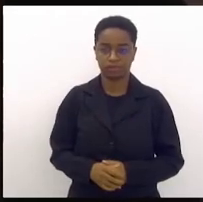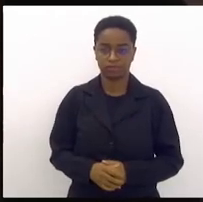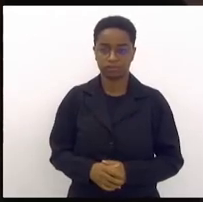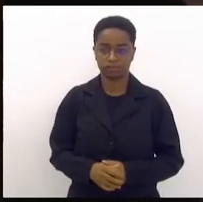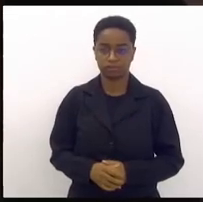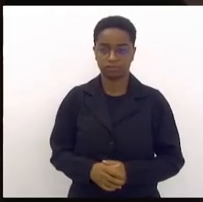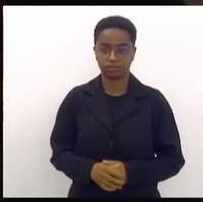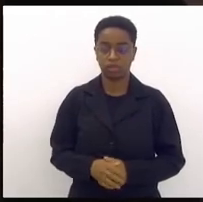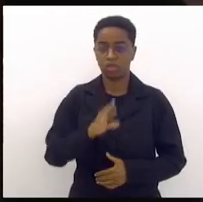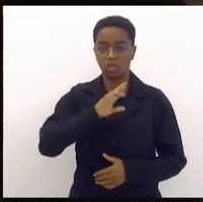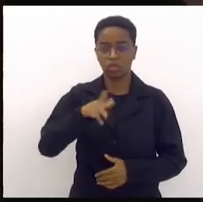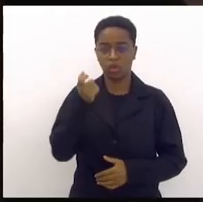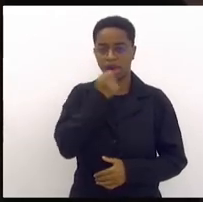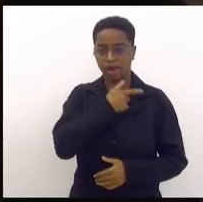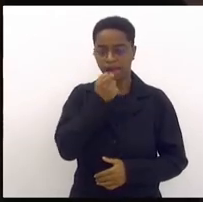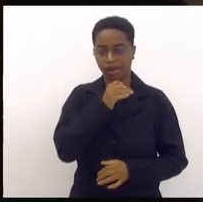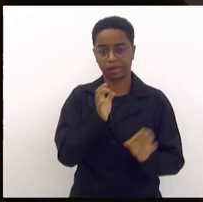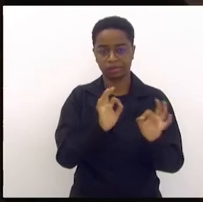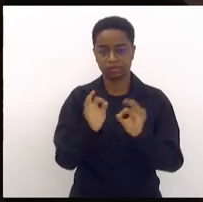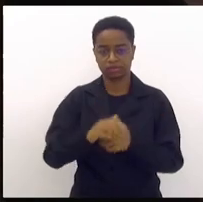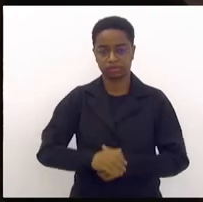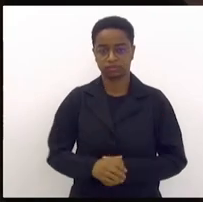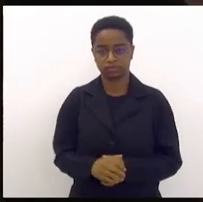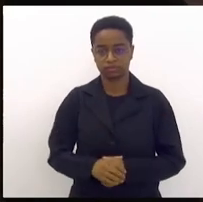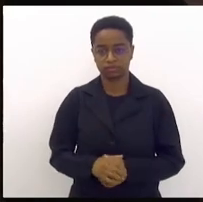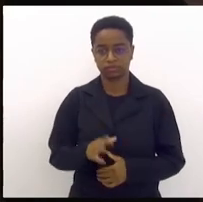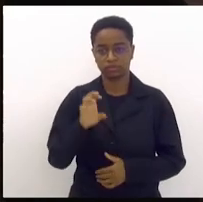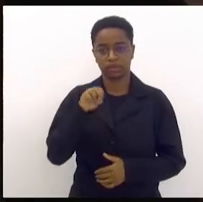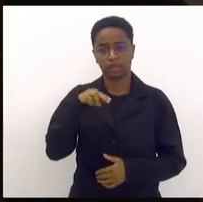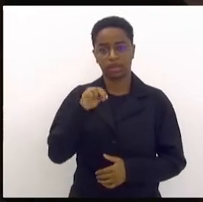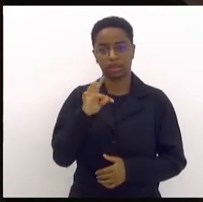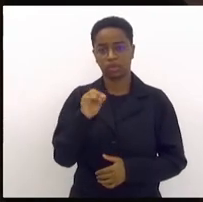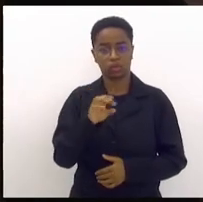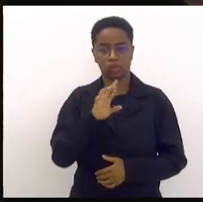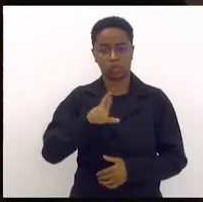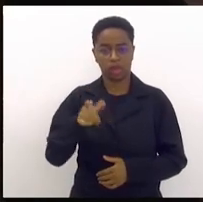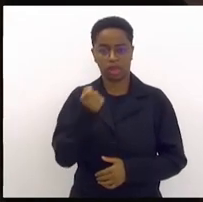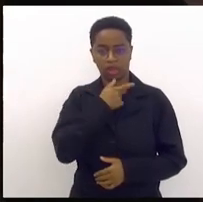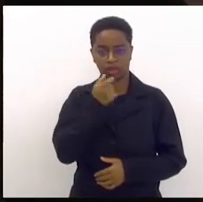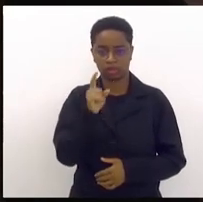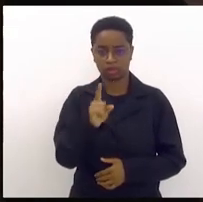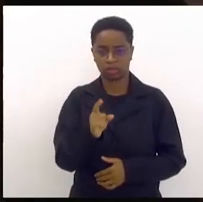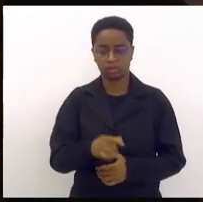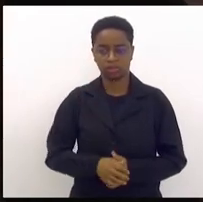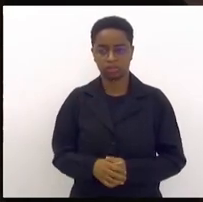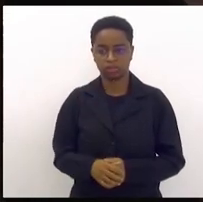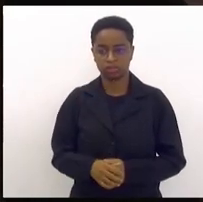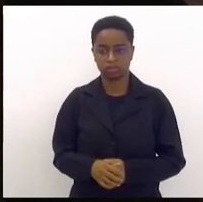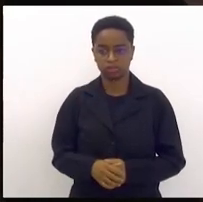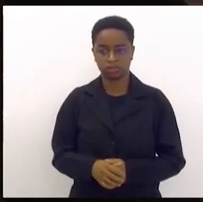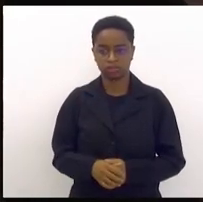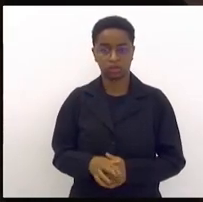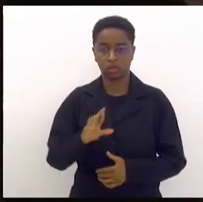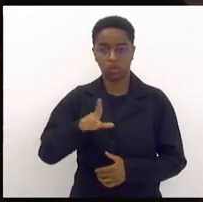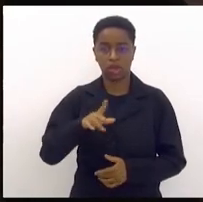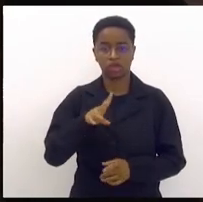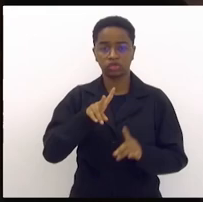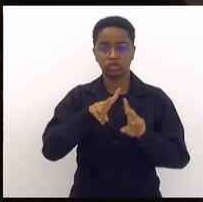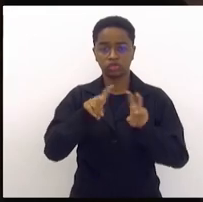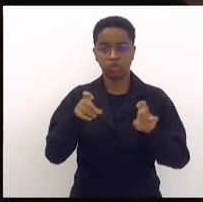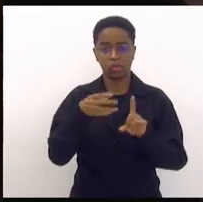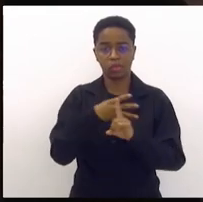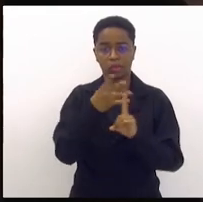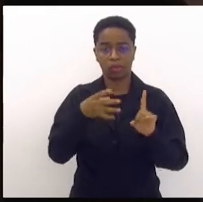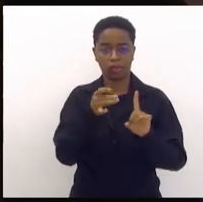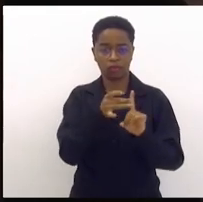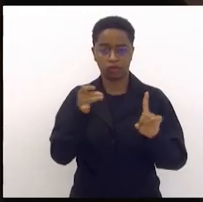Não é para rir, o Renato de Paula, não é motivo de risadas. Não se trata de homofobia,